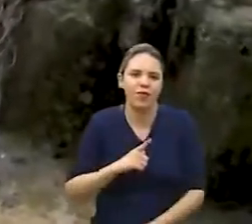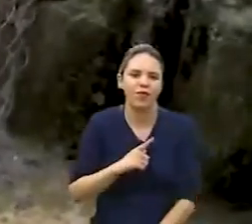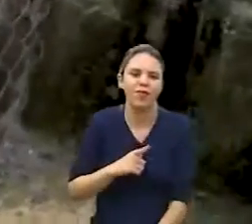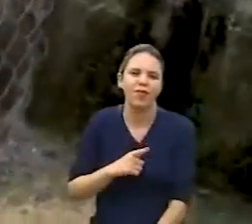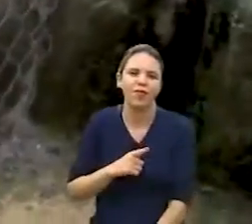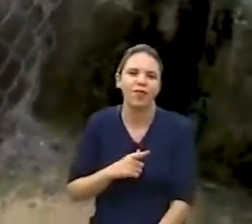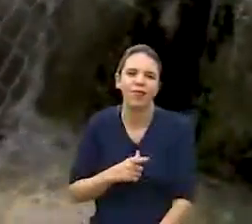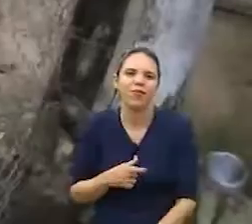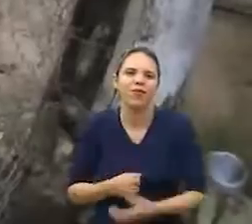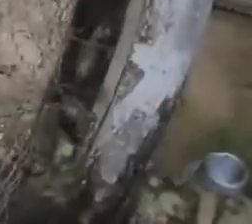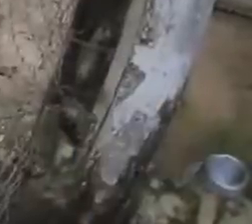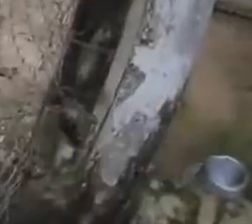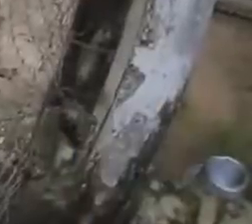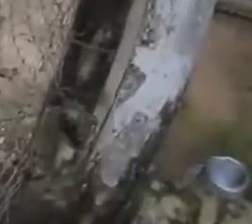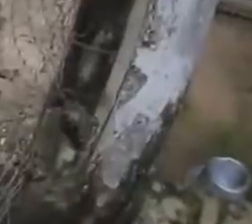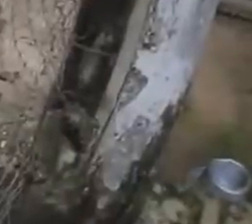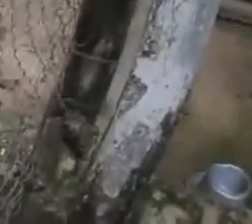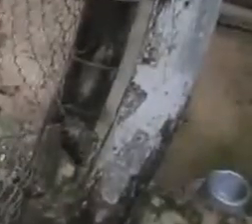o Albertinho.